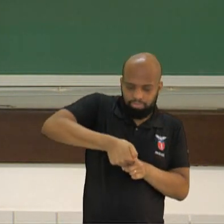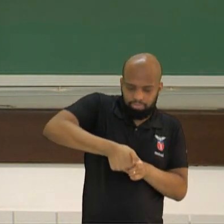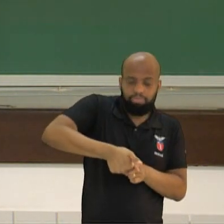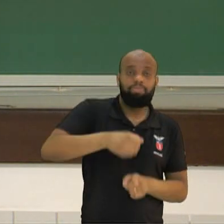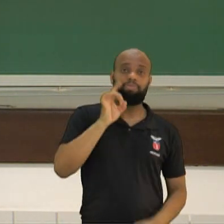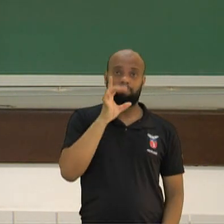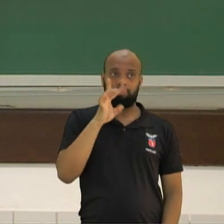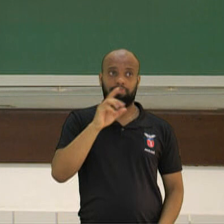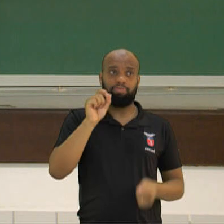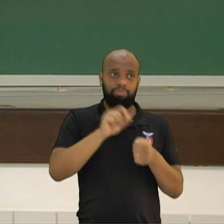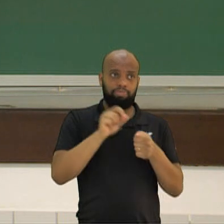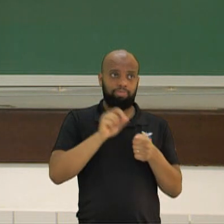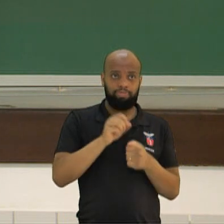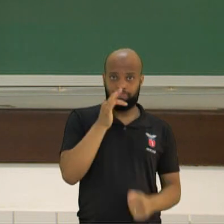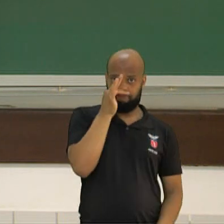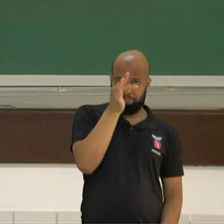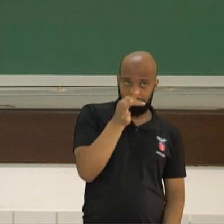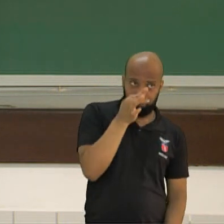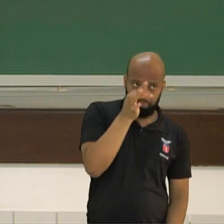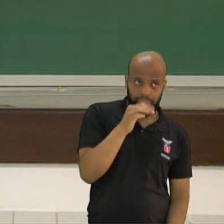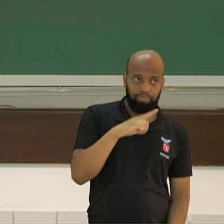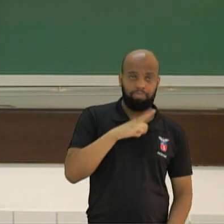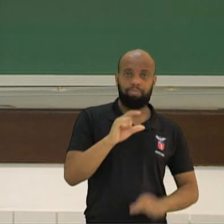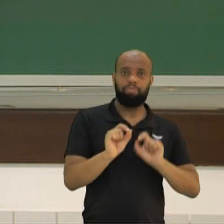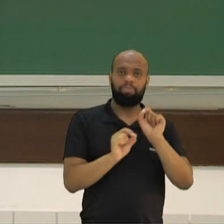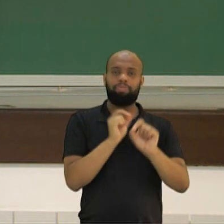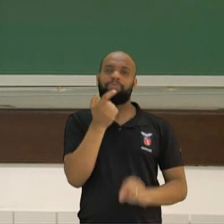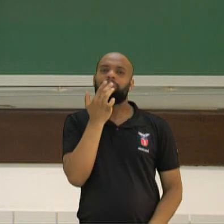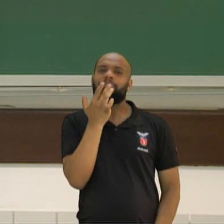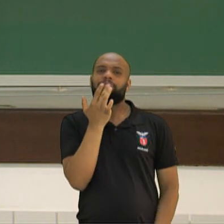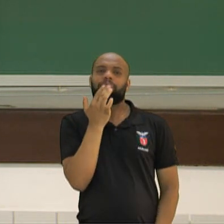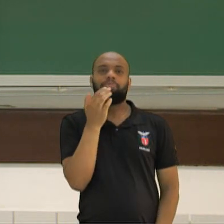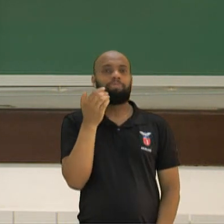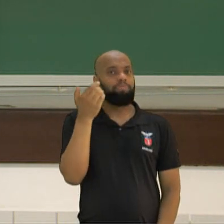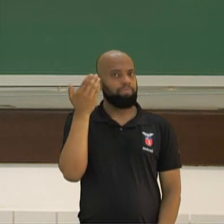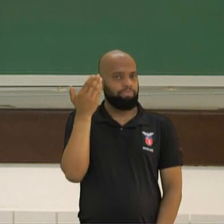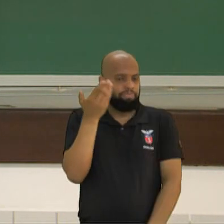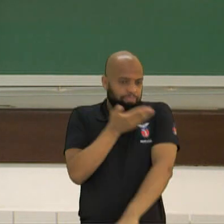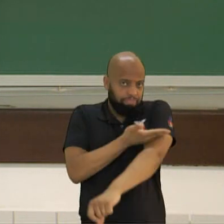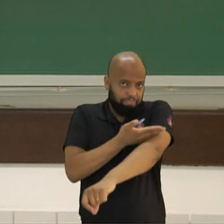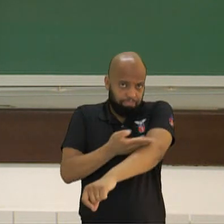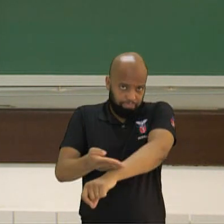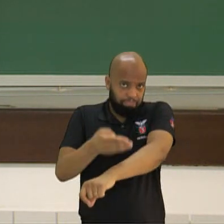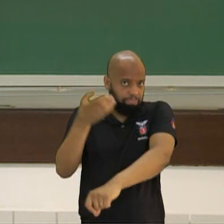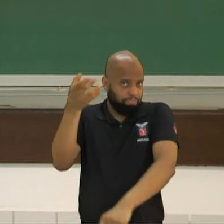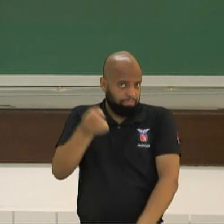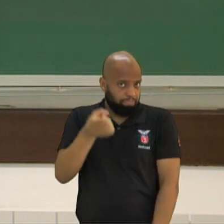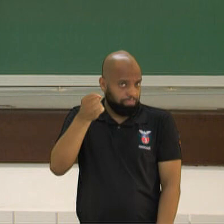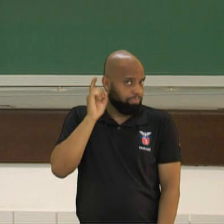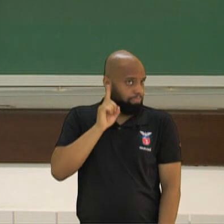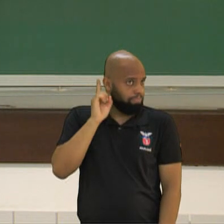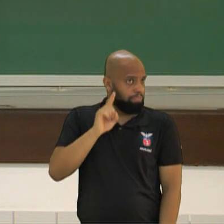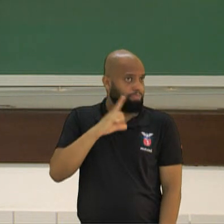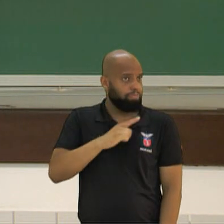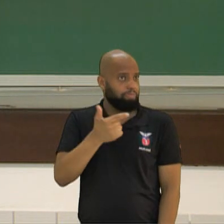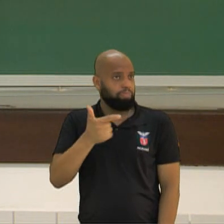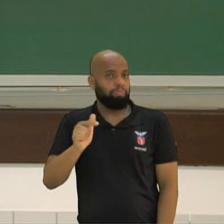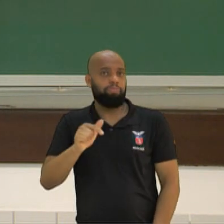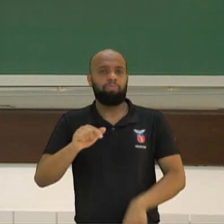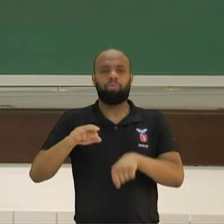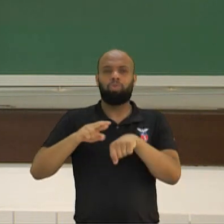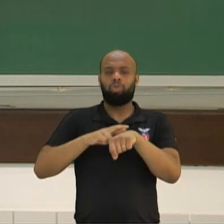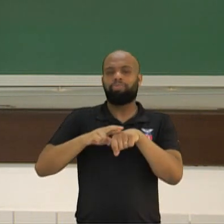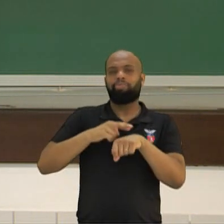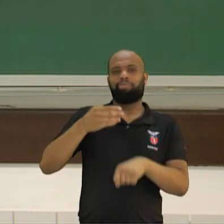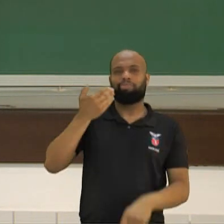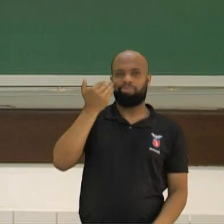produzem flores com corola branca, outra corola púrpura, rosa,